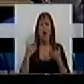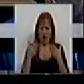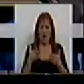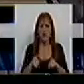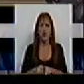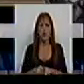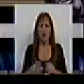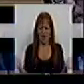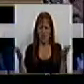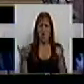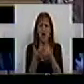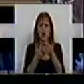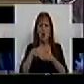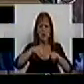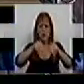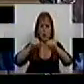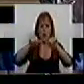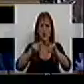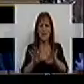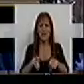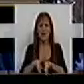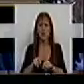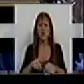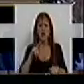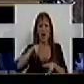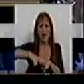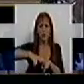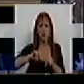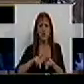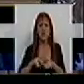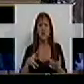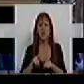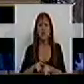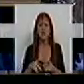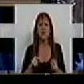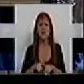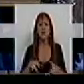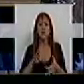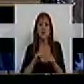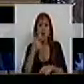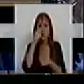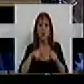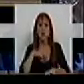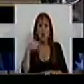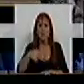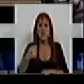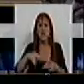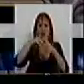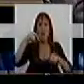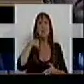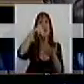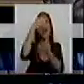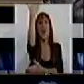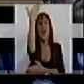contribui para dinamizar economias locais, como a do entroncamento, cuja cidade de saúde, na pessoa do senhor Presidente da Câmara aqui